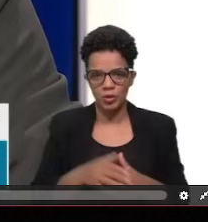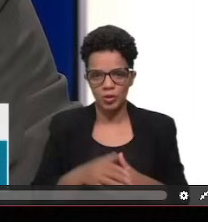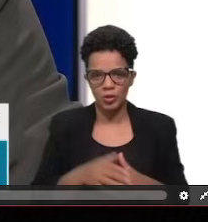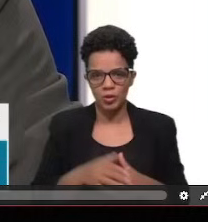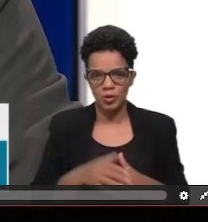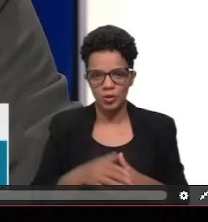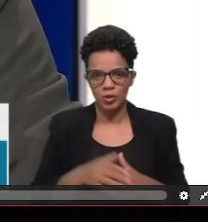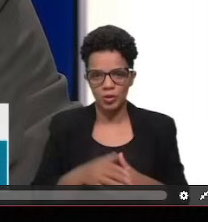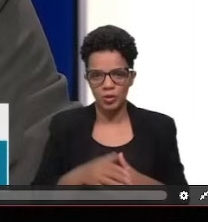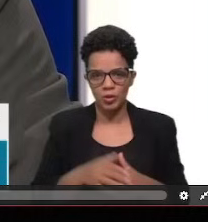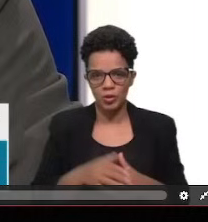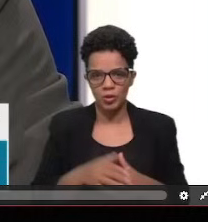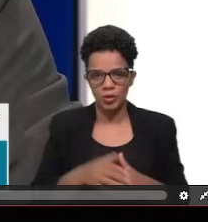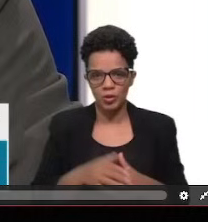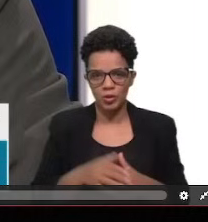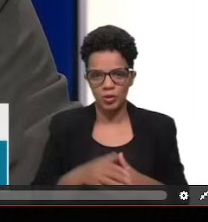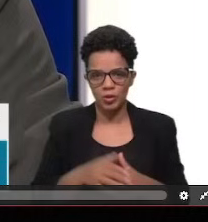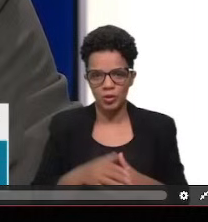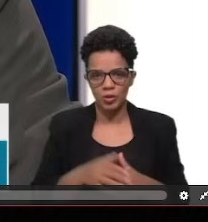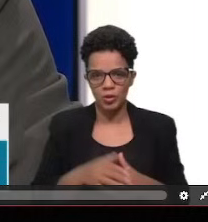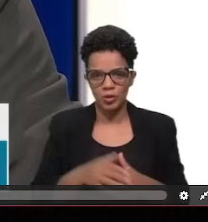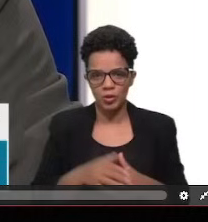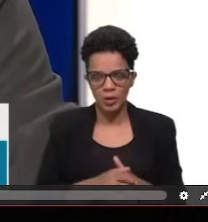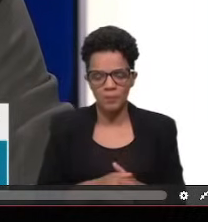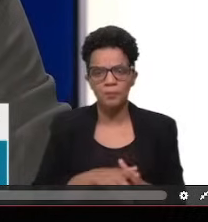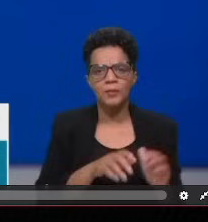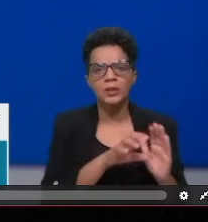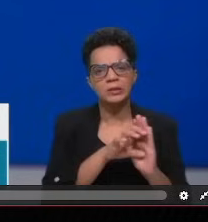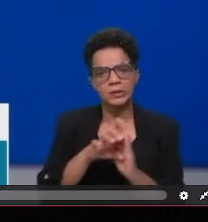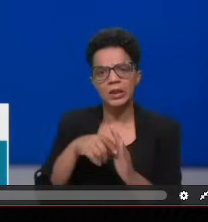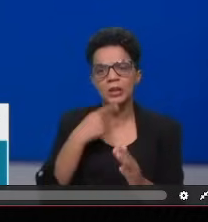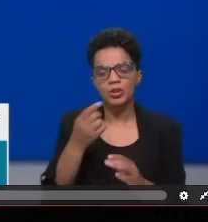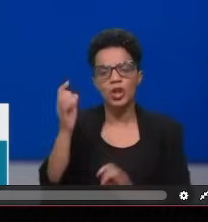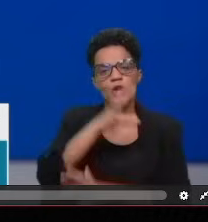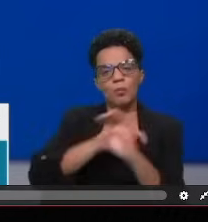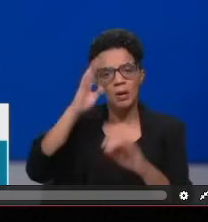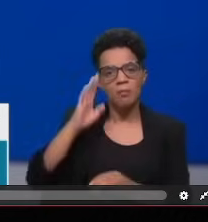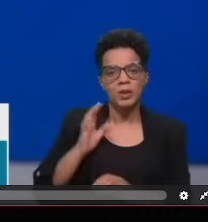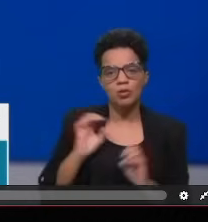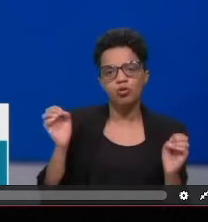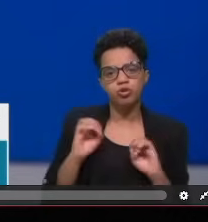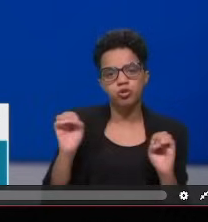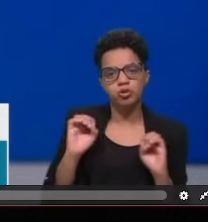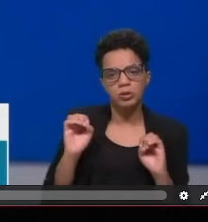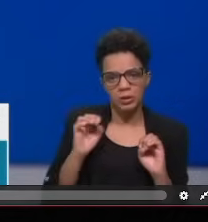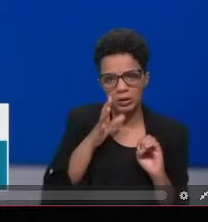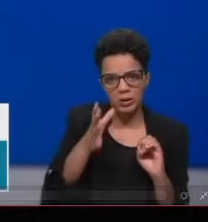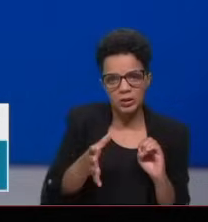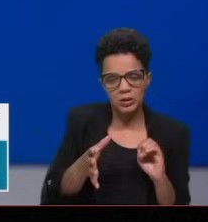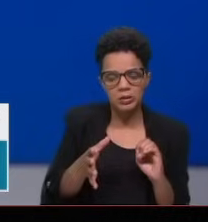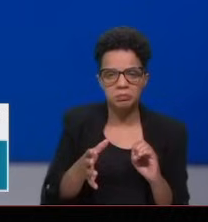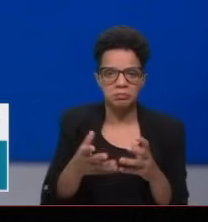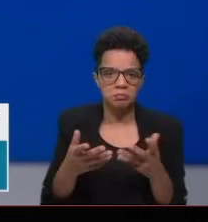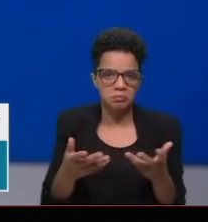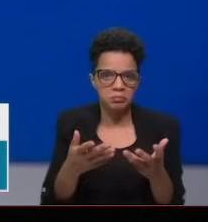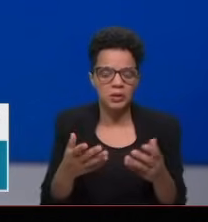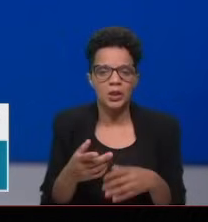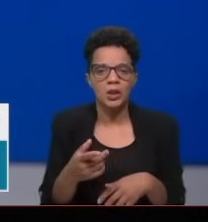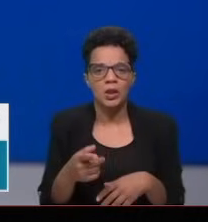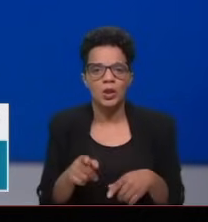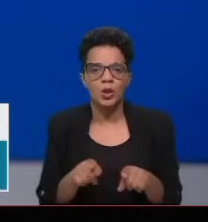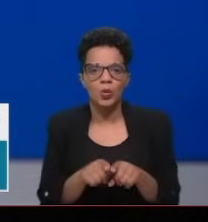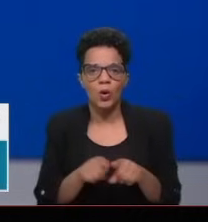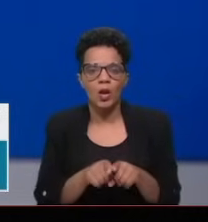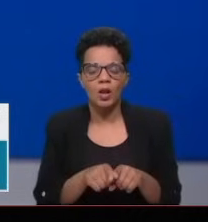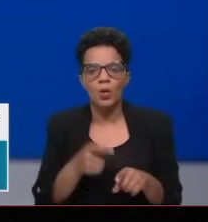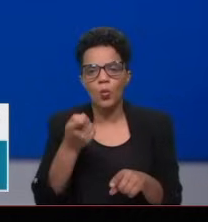esta premissa qual dano climático Isto é o quê não tem militares literalmente forma simbólica que quase não há ninguém nos